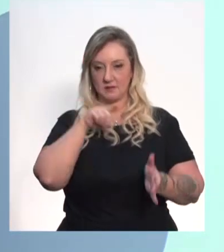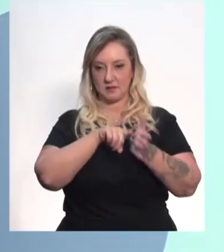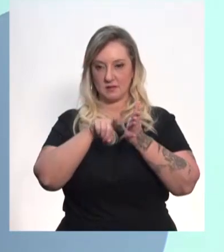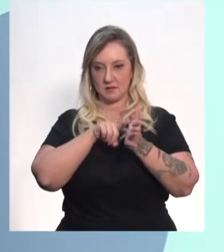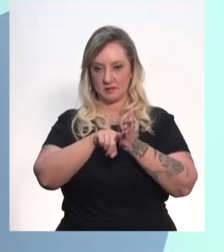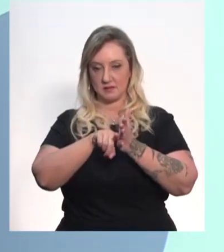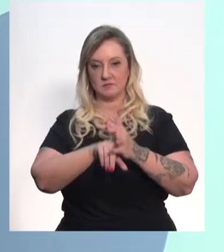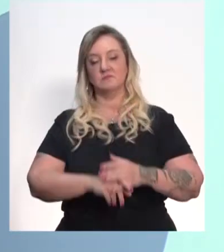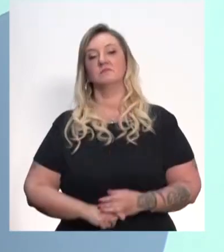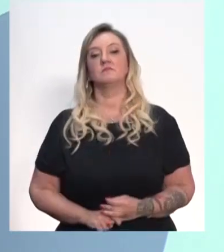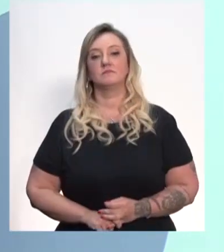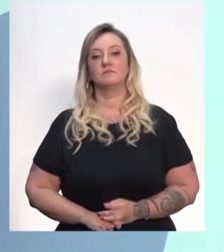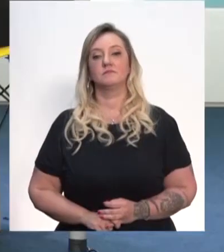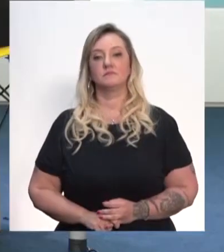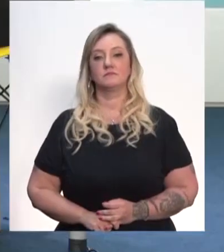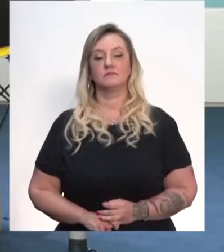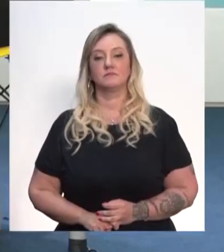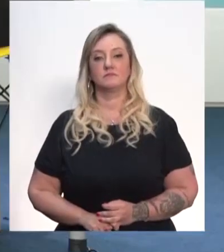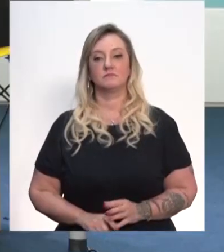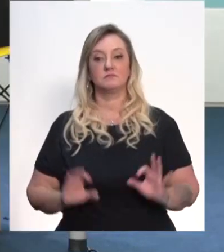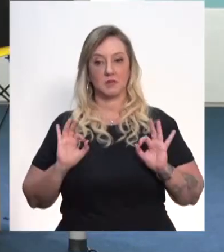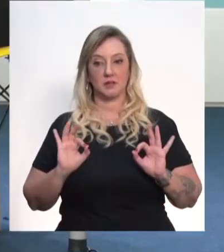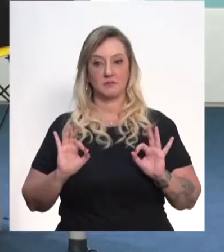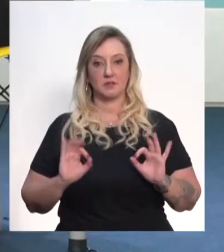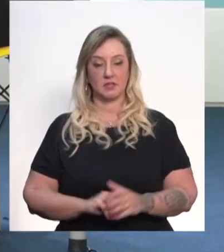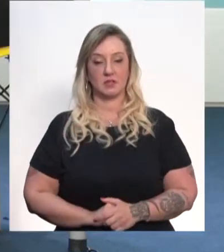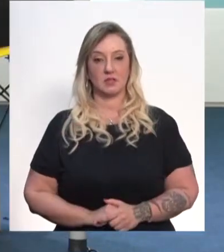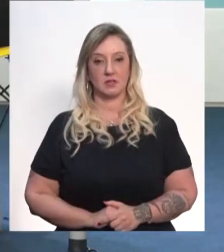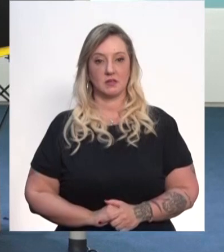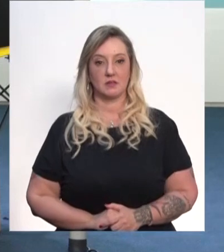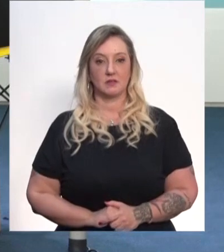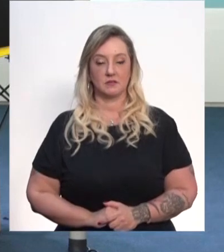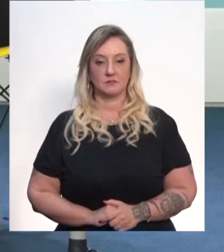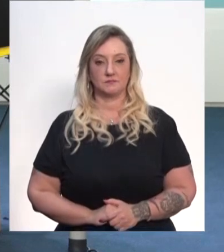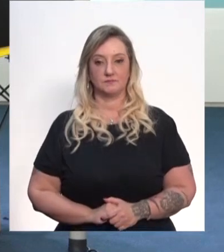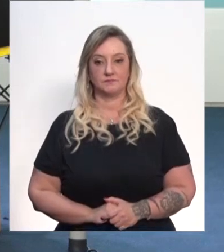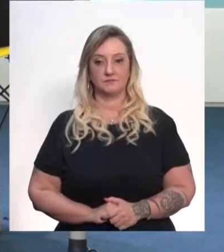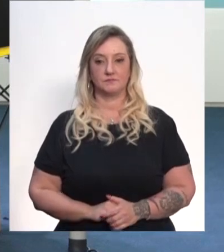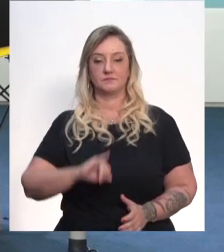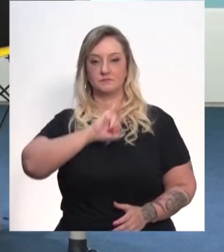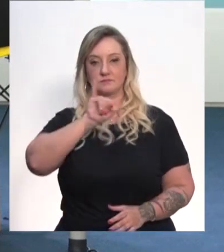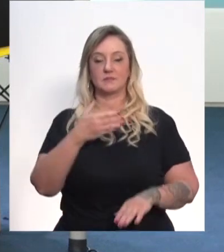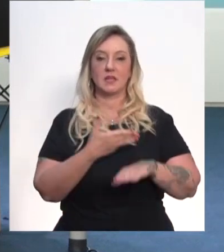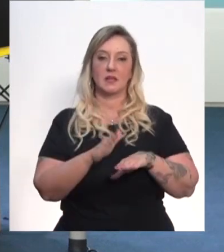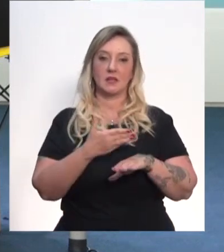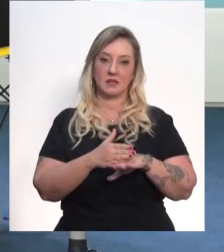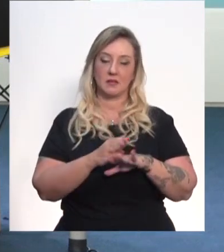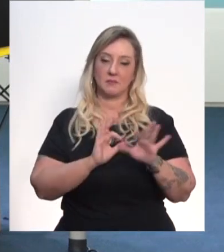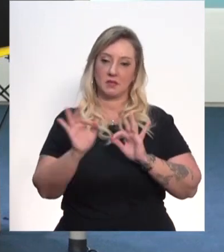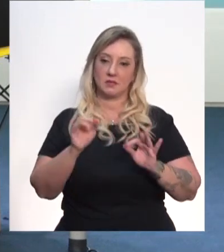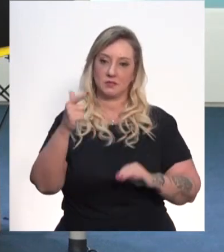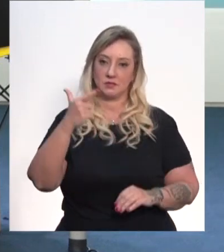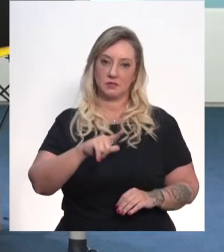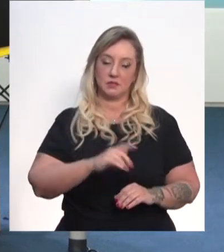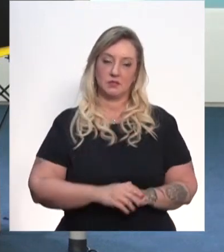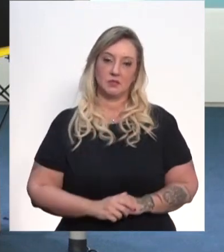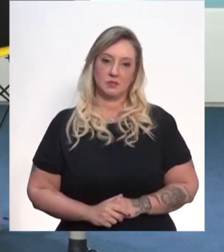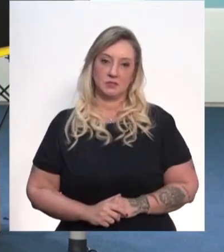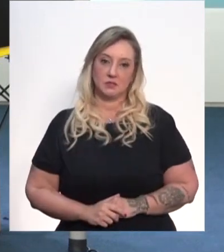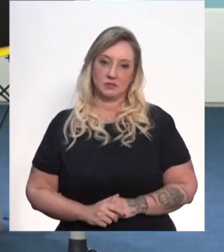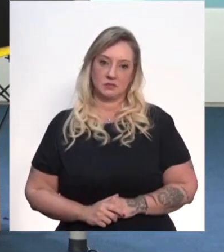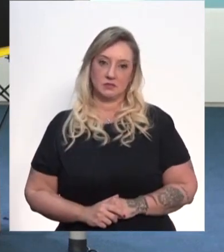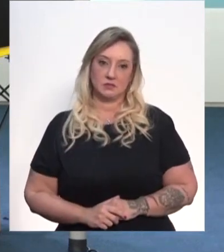do AVFAP. Um alerta que nós fizemos aí é justamente o primeiro acesso, né? Alguns professores às vezes